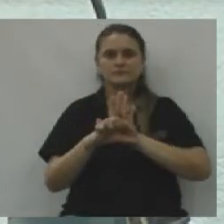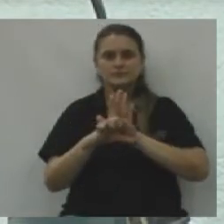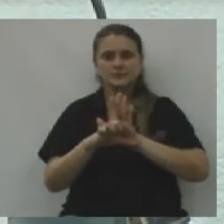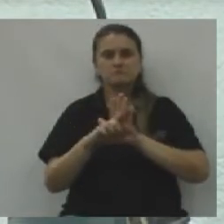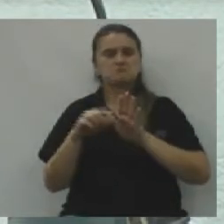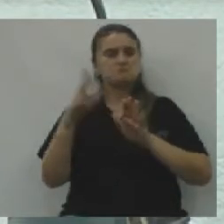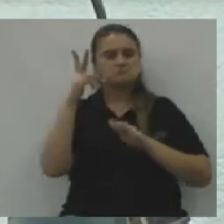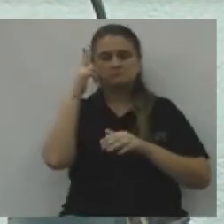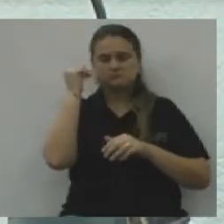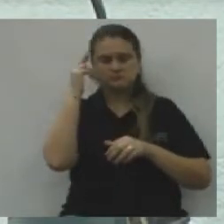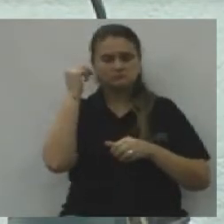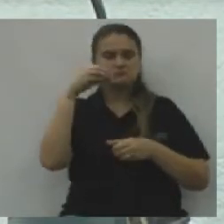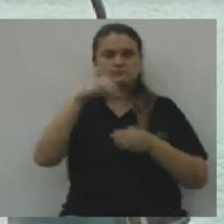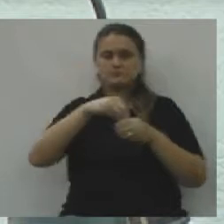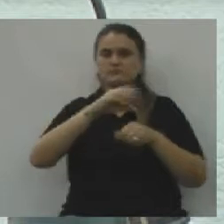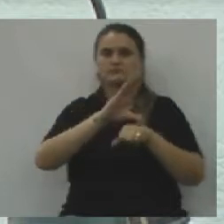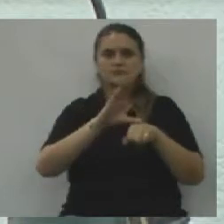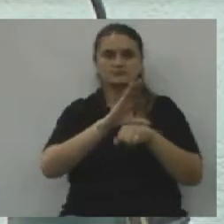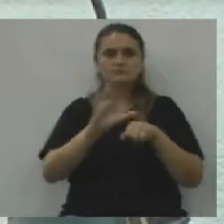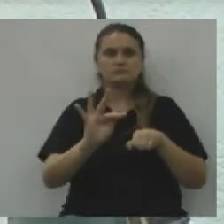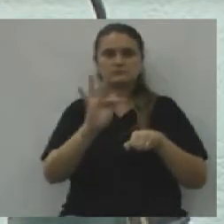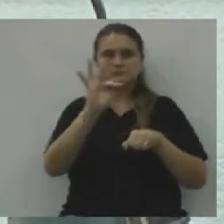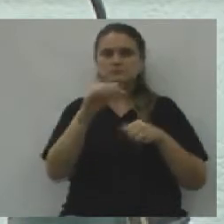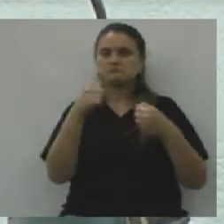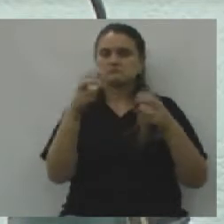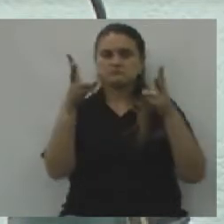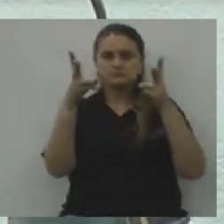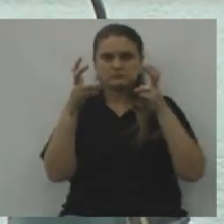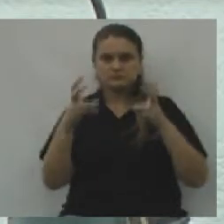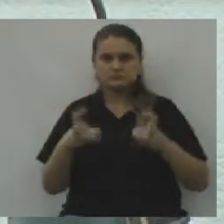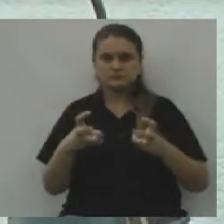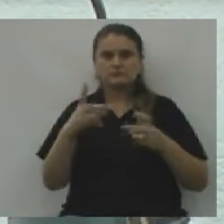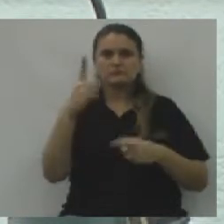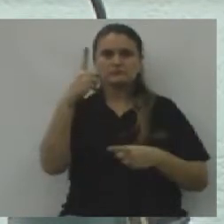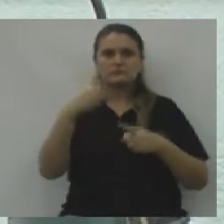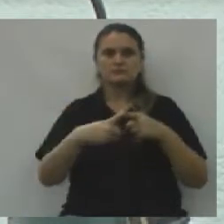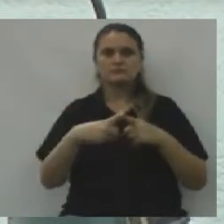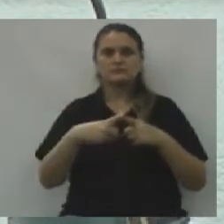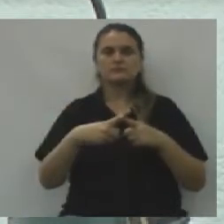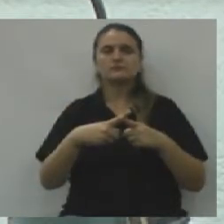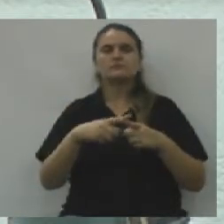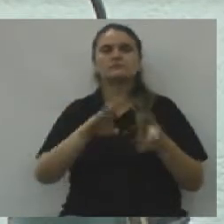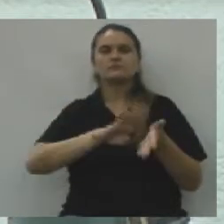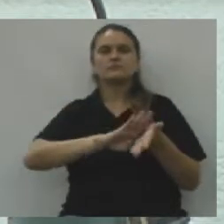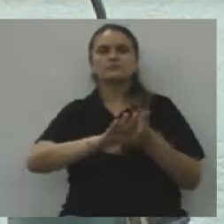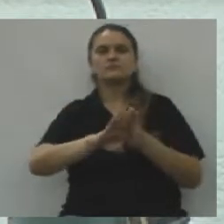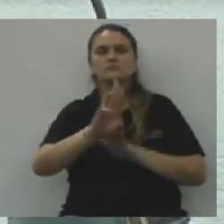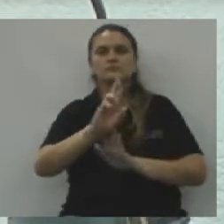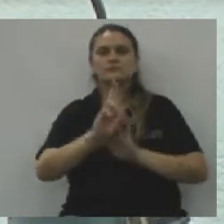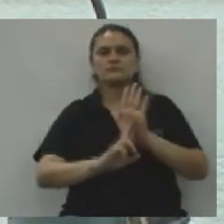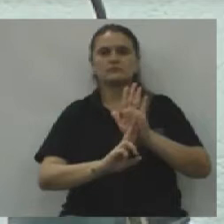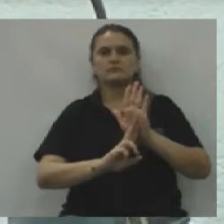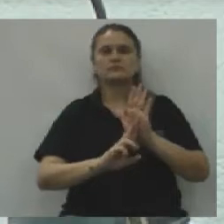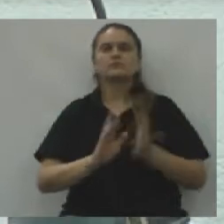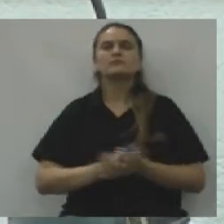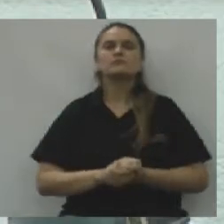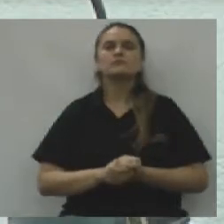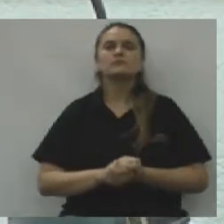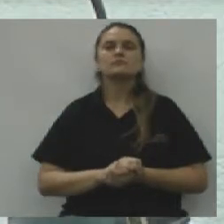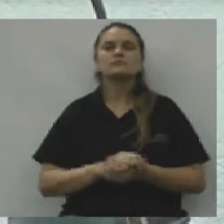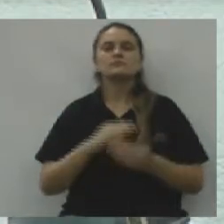é legal e constitucional, devendo ser apreciado em turno único, com dispensa de redação